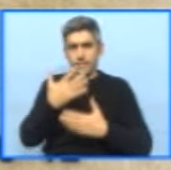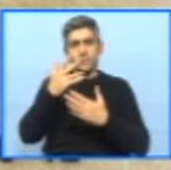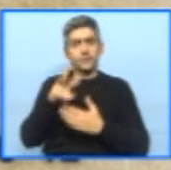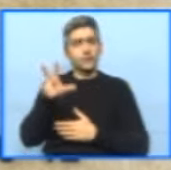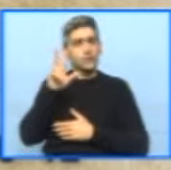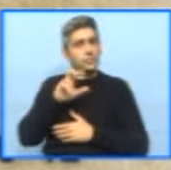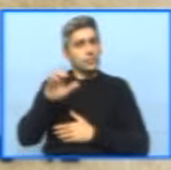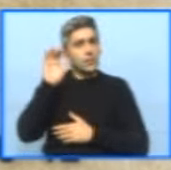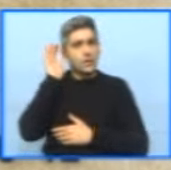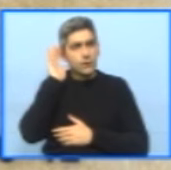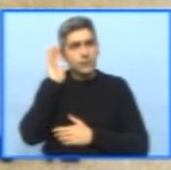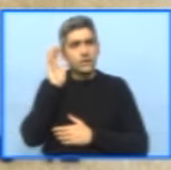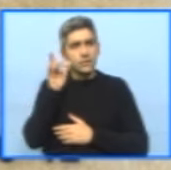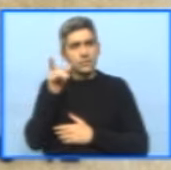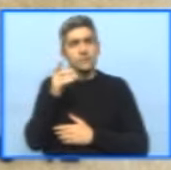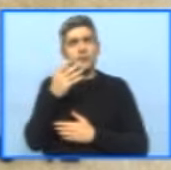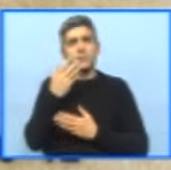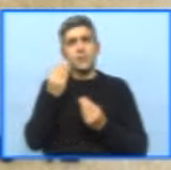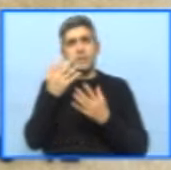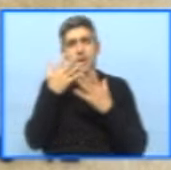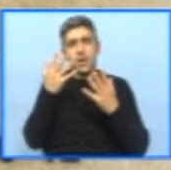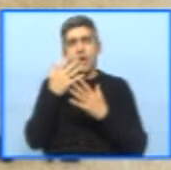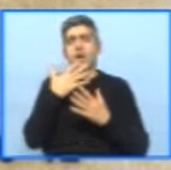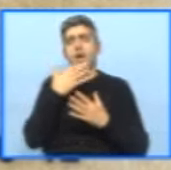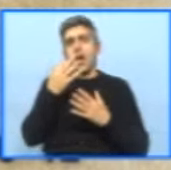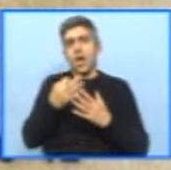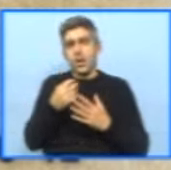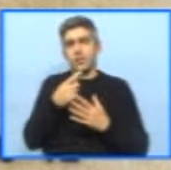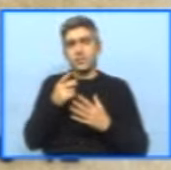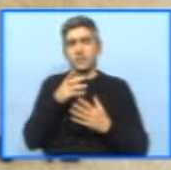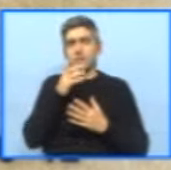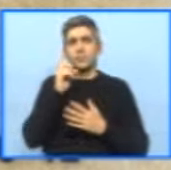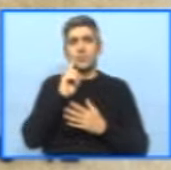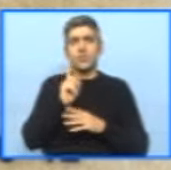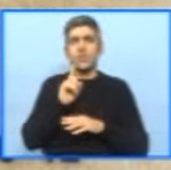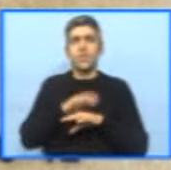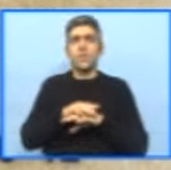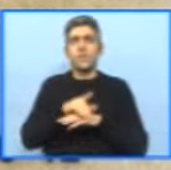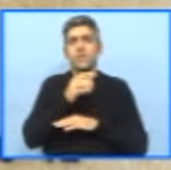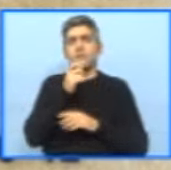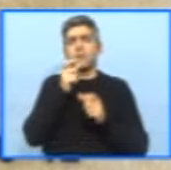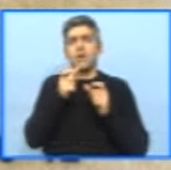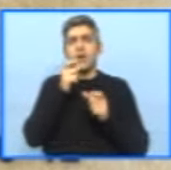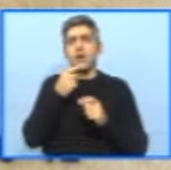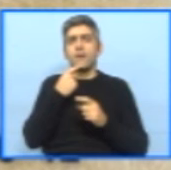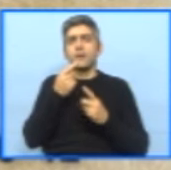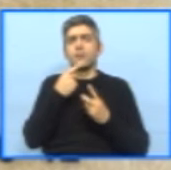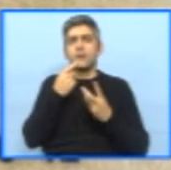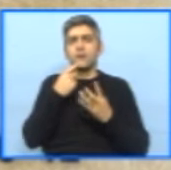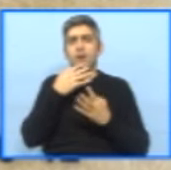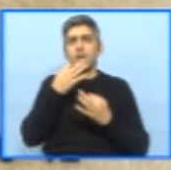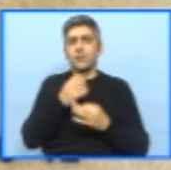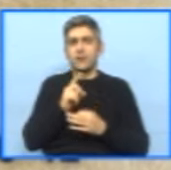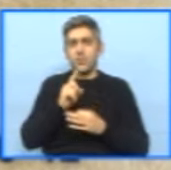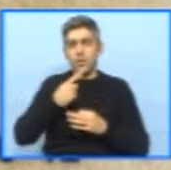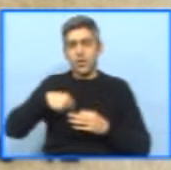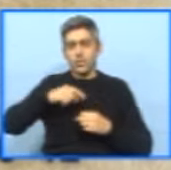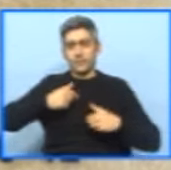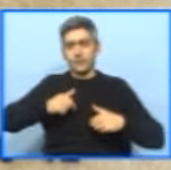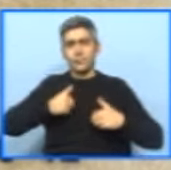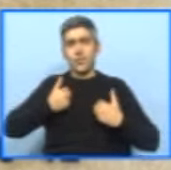ouvi-lo, muitos acreditaram e diziam à mulher: Já não é por causa das tuas palavras que acreditamos. Nós